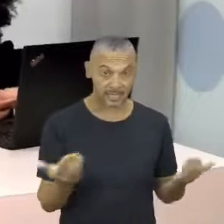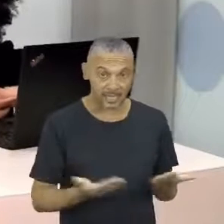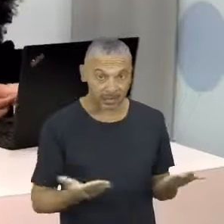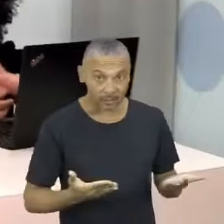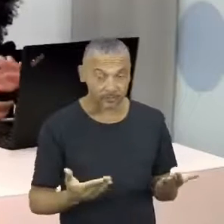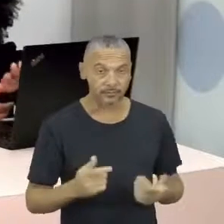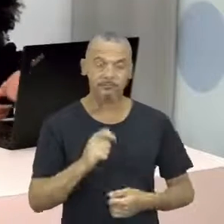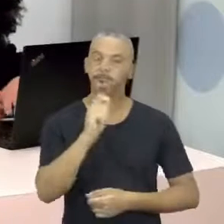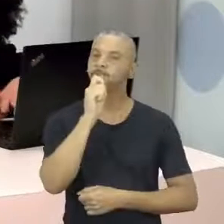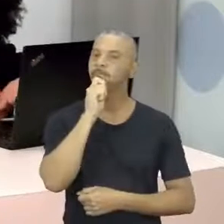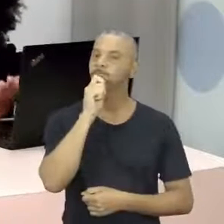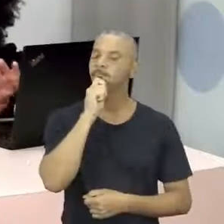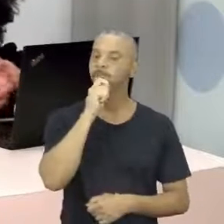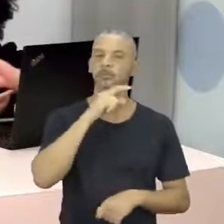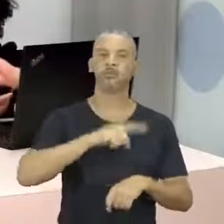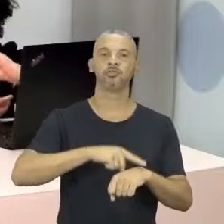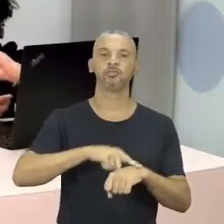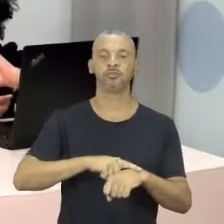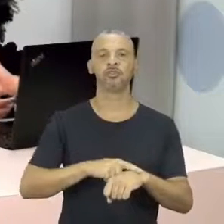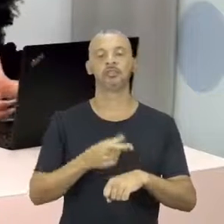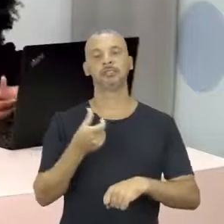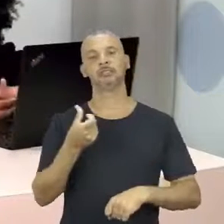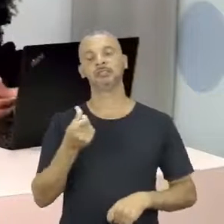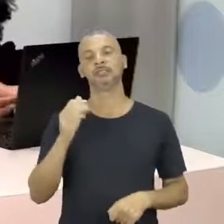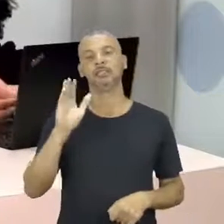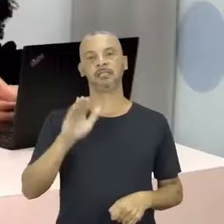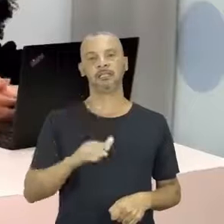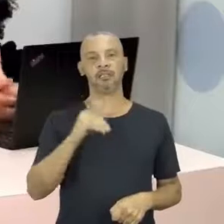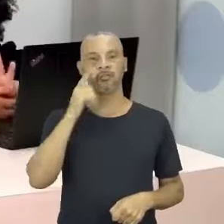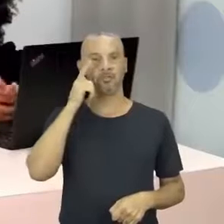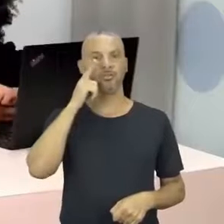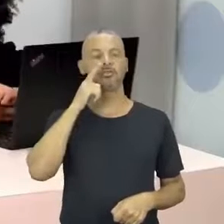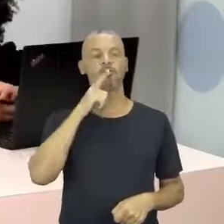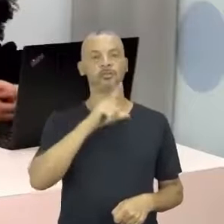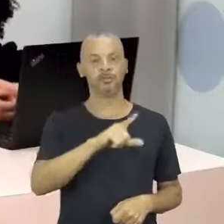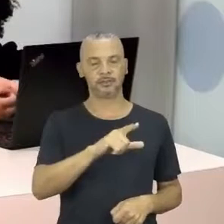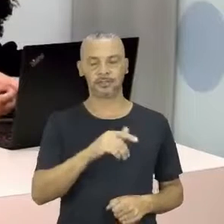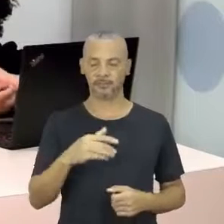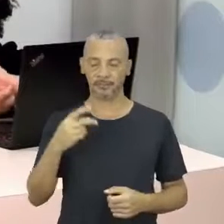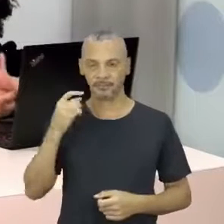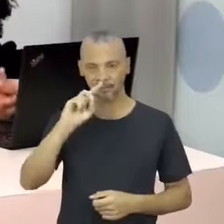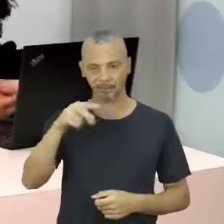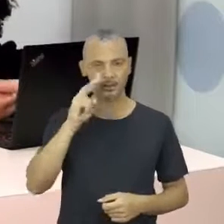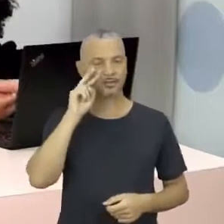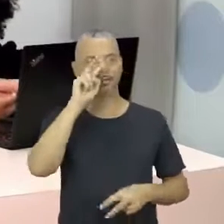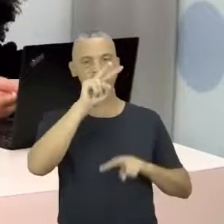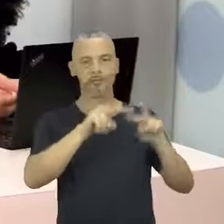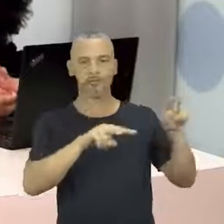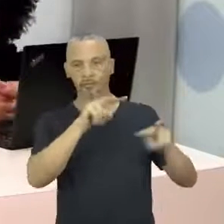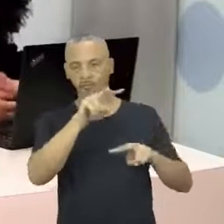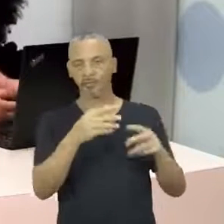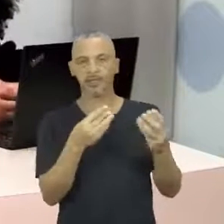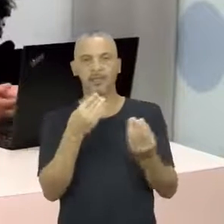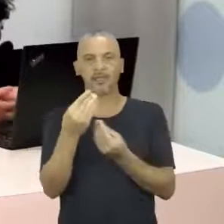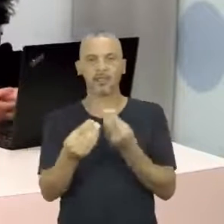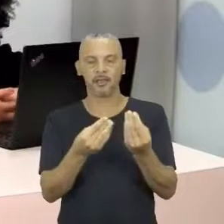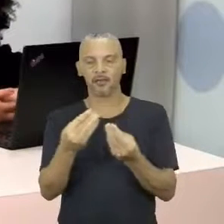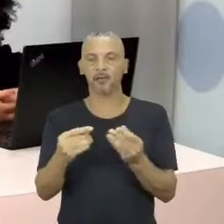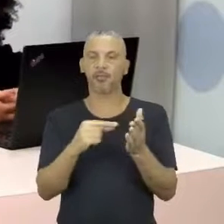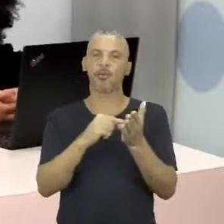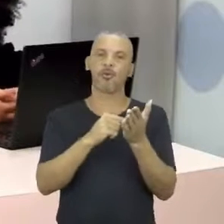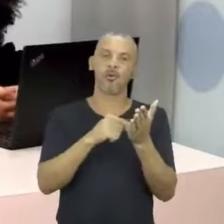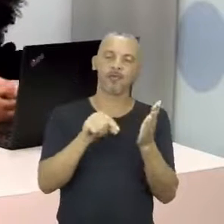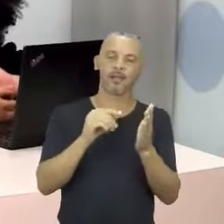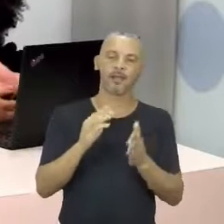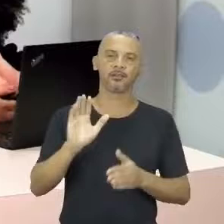ainda neste momento, ainda 17h40. Logo mais, vocês visualizarão esse seu perfil, né, de contratado e candidato